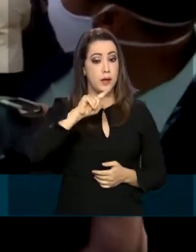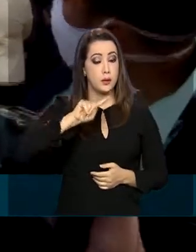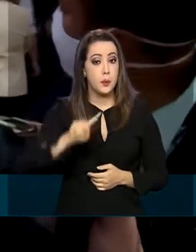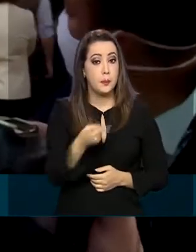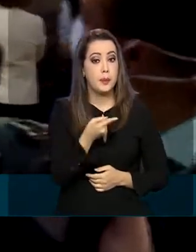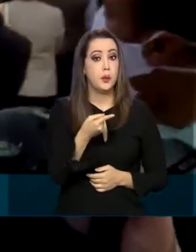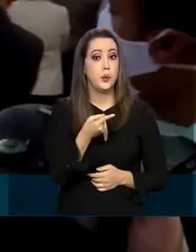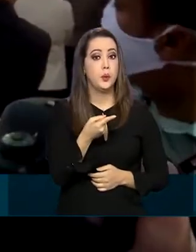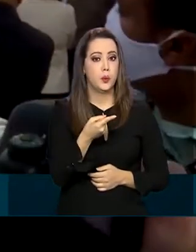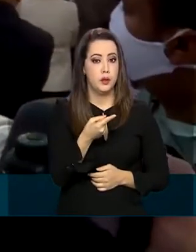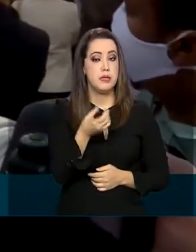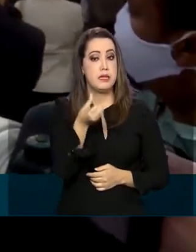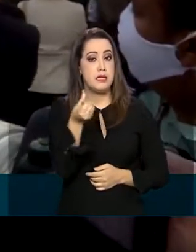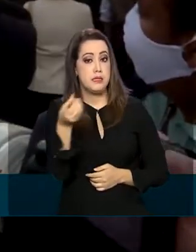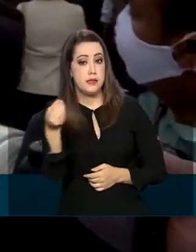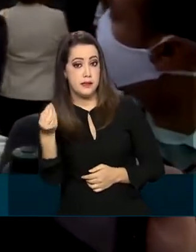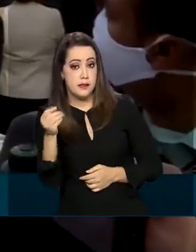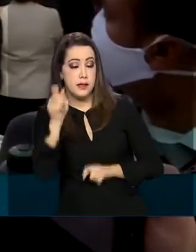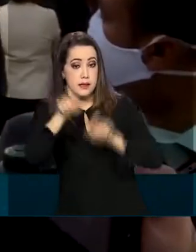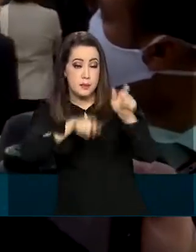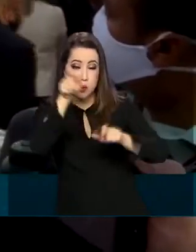4.600 pessoas vão morar, então, nessas